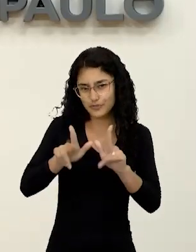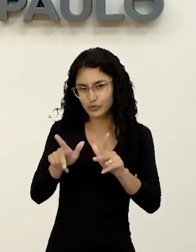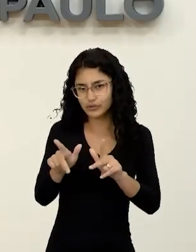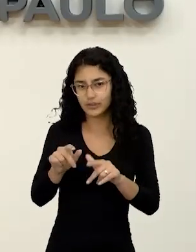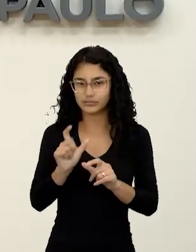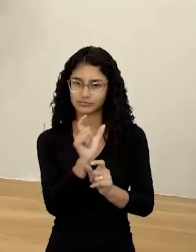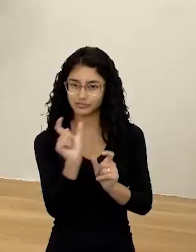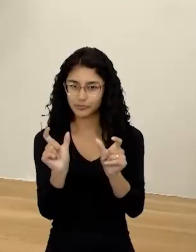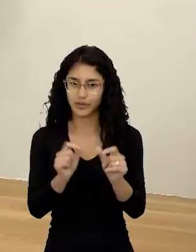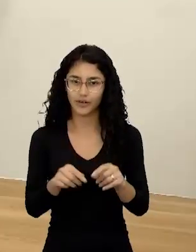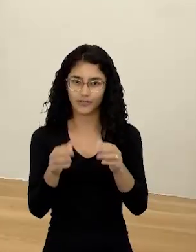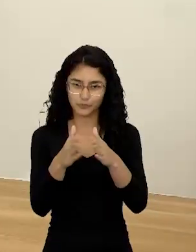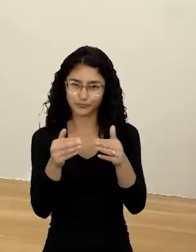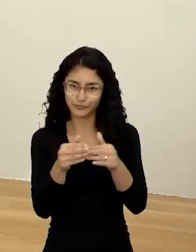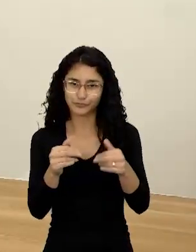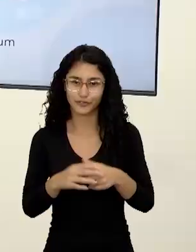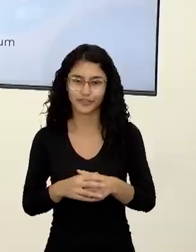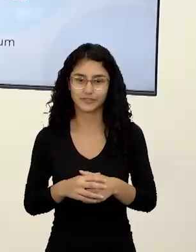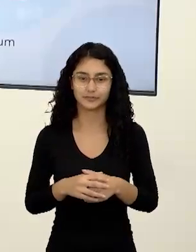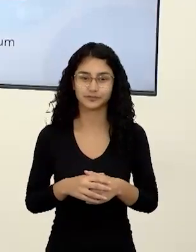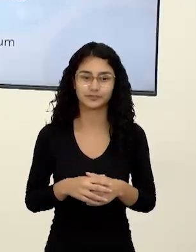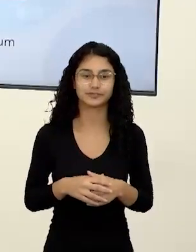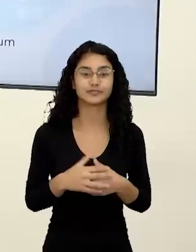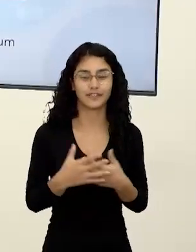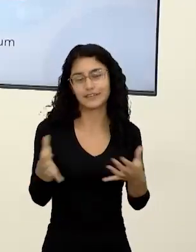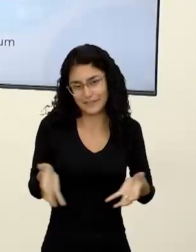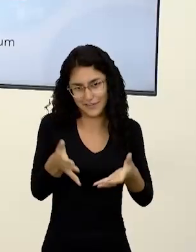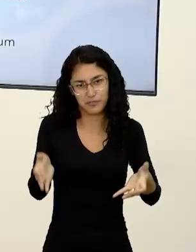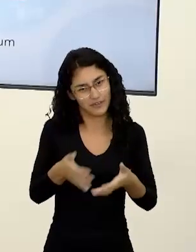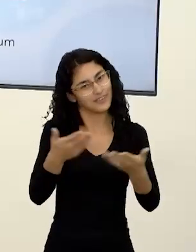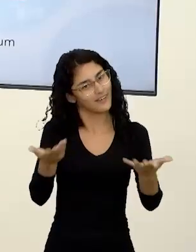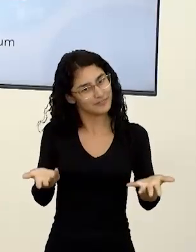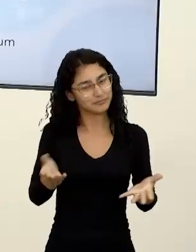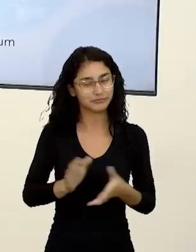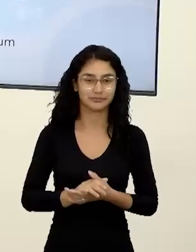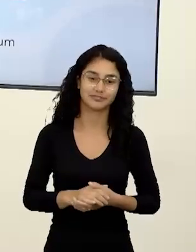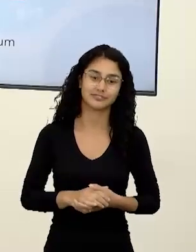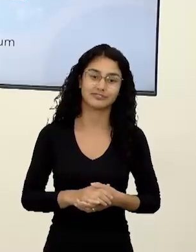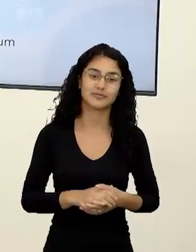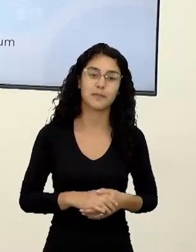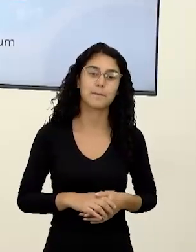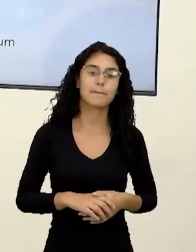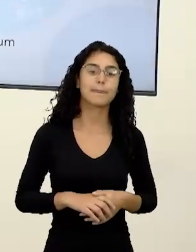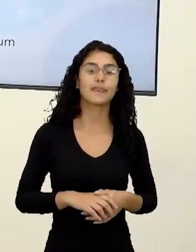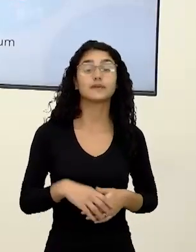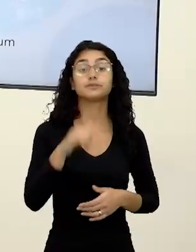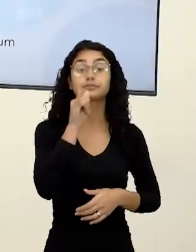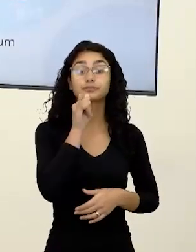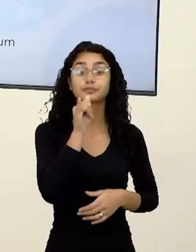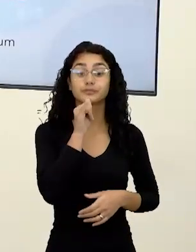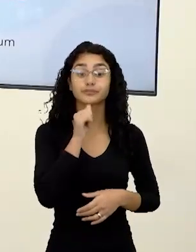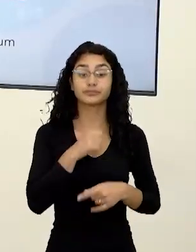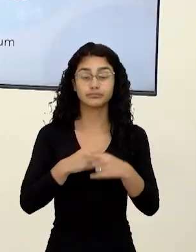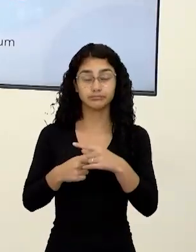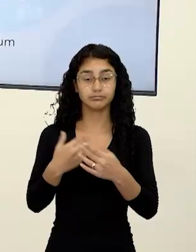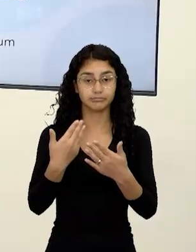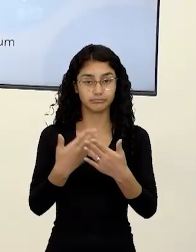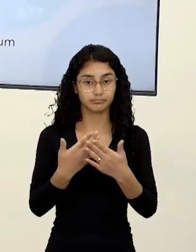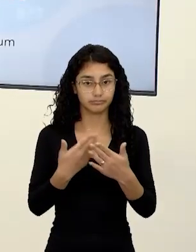por favor. Tipo, gente, eles podem se inspirar, né? A gente se inspira. Não quer, por exemplo, essa parte